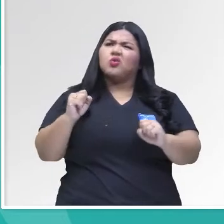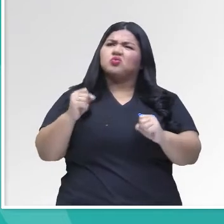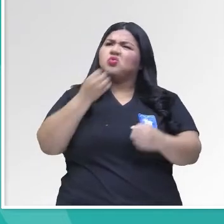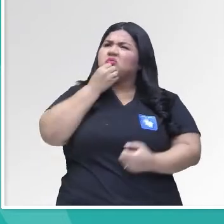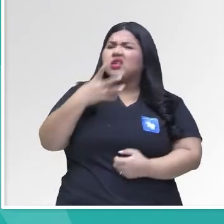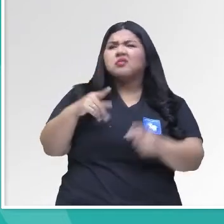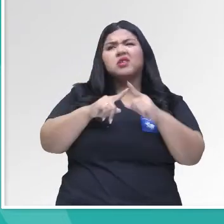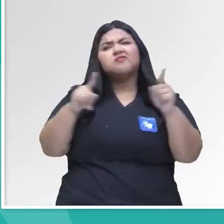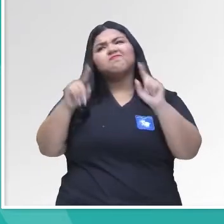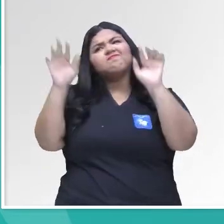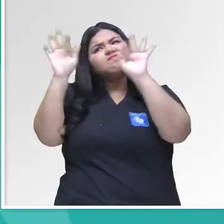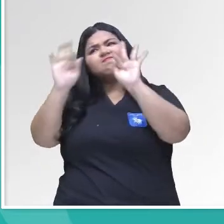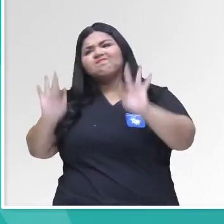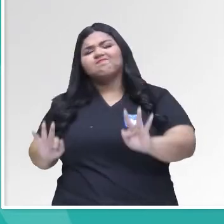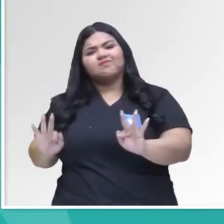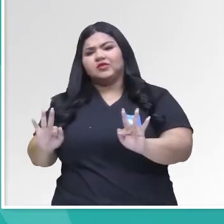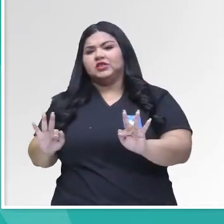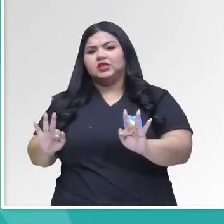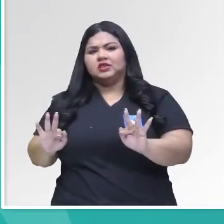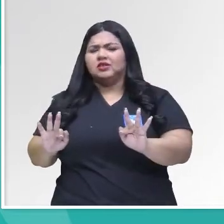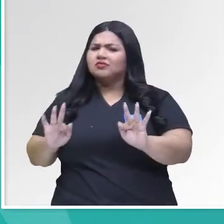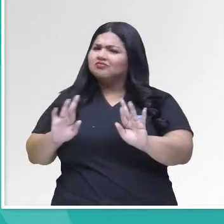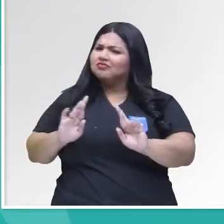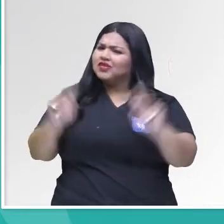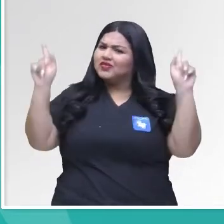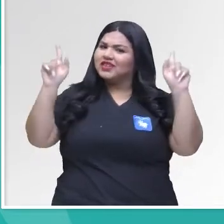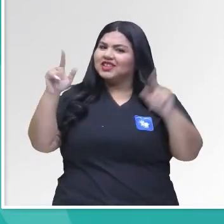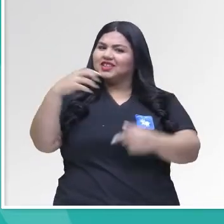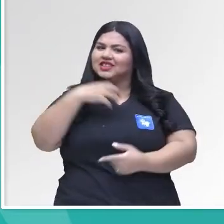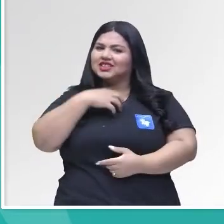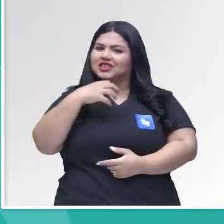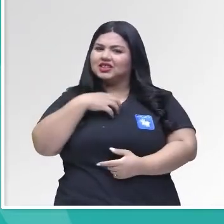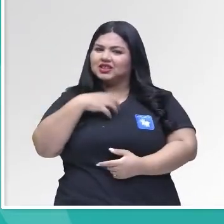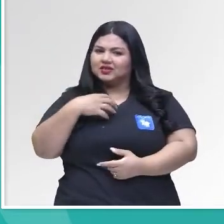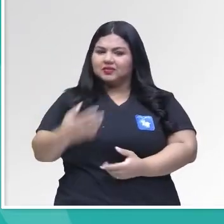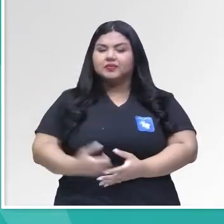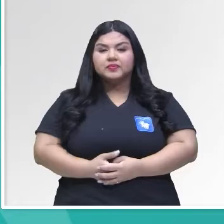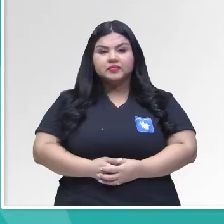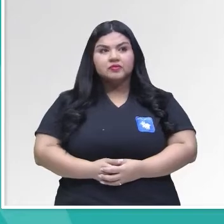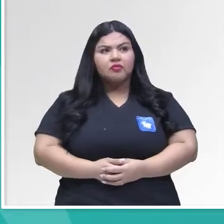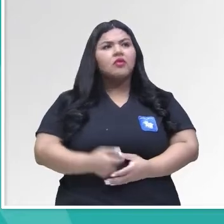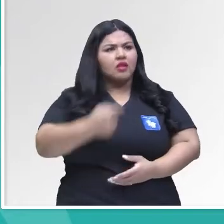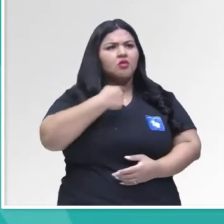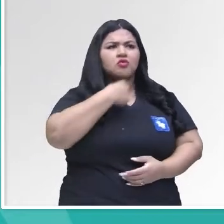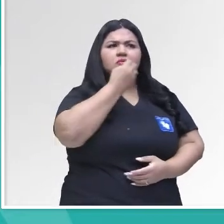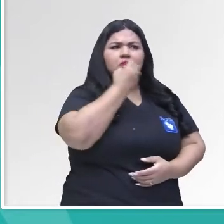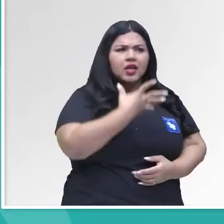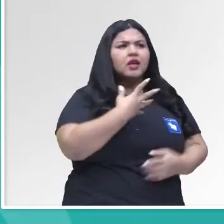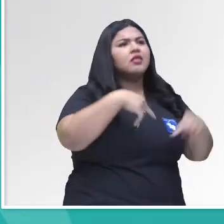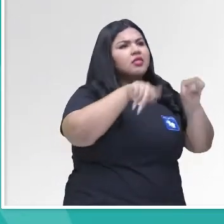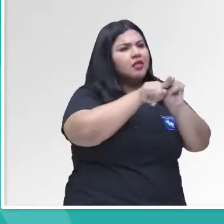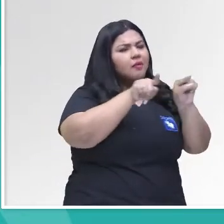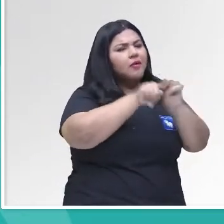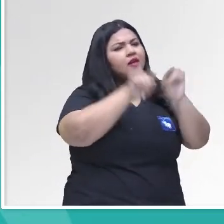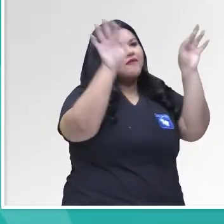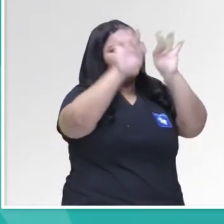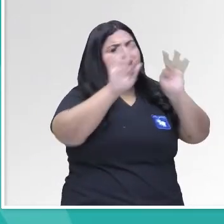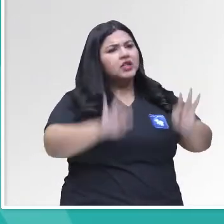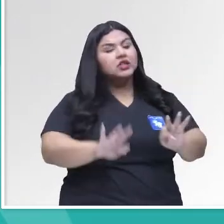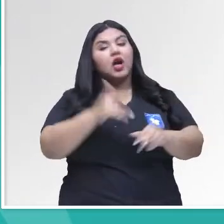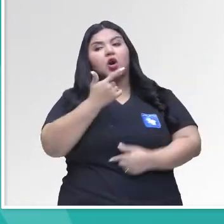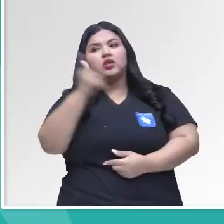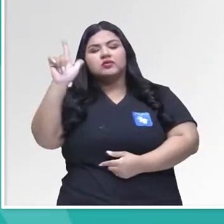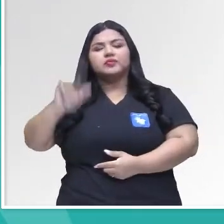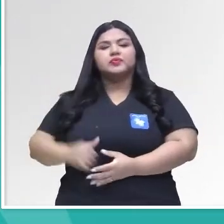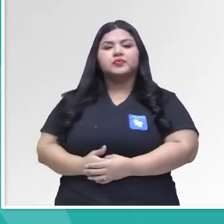feliz. Observa como muda o sentido? Eu estou bem e estou muito feliz. É um sentido. Observa diferente